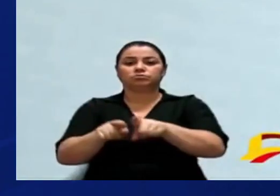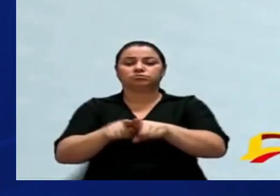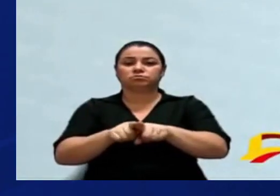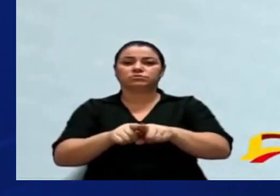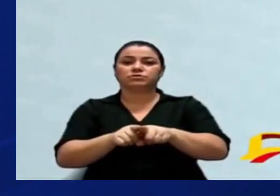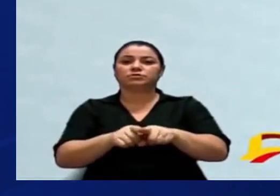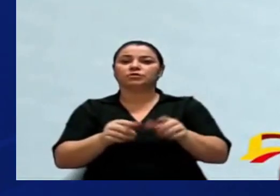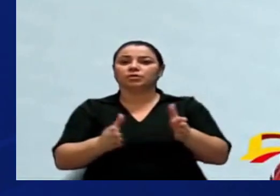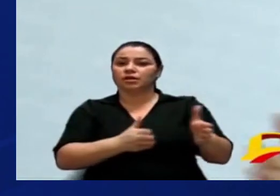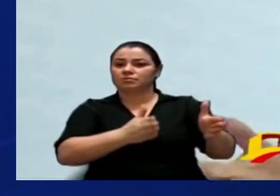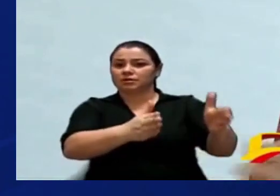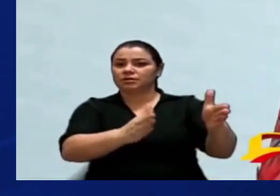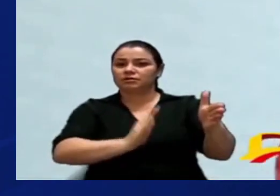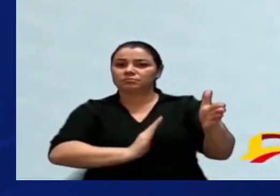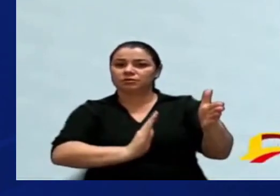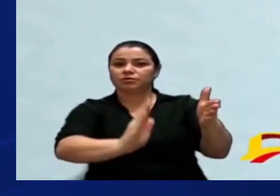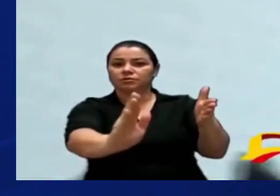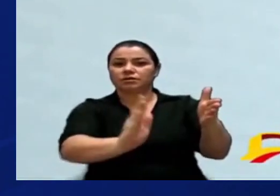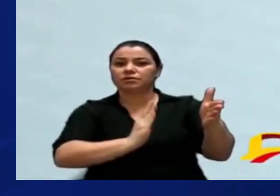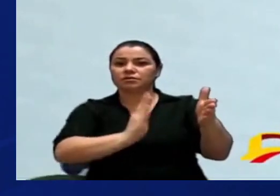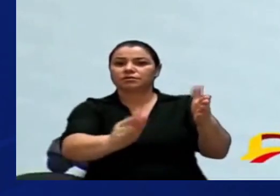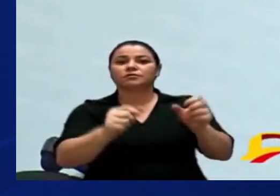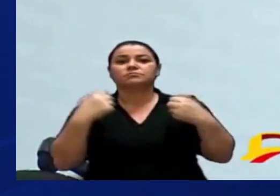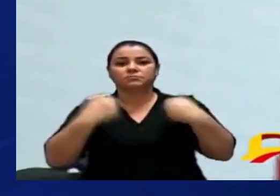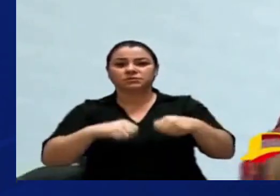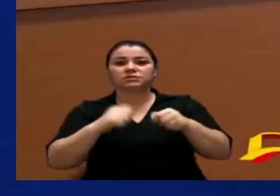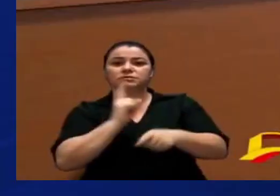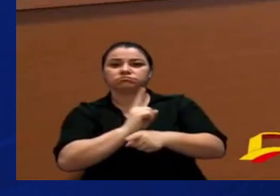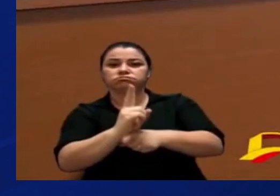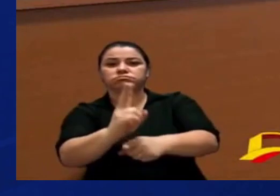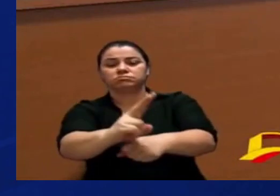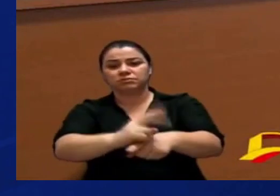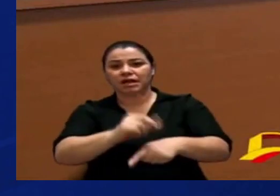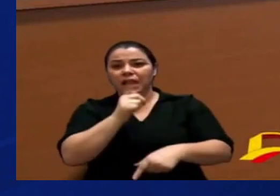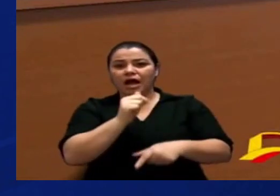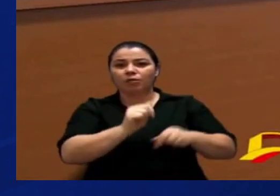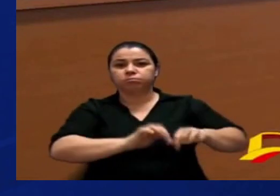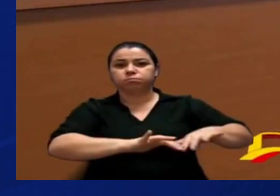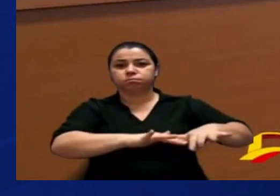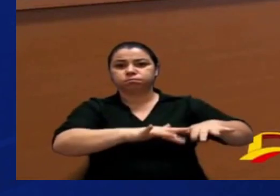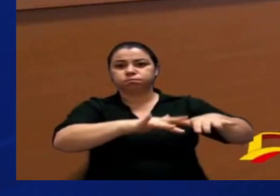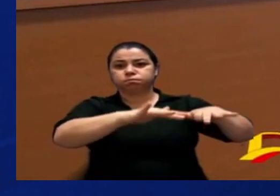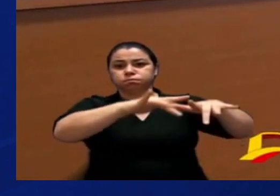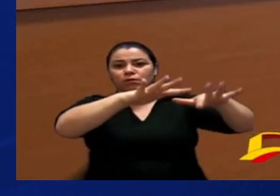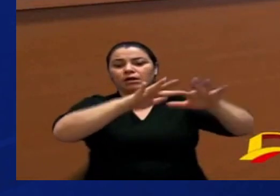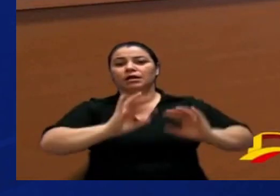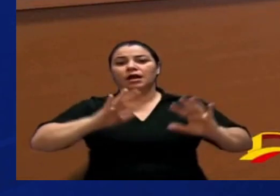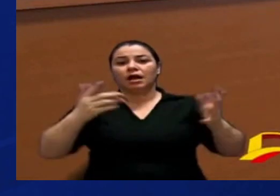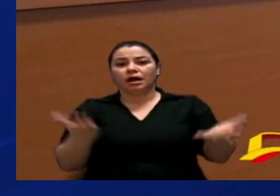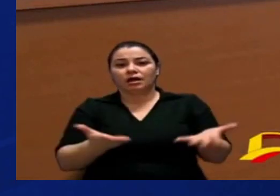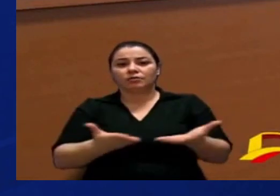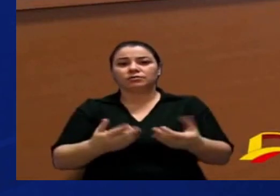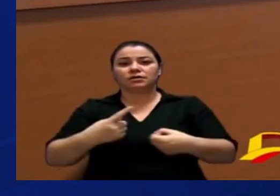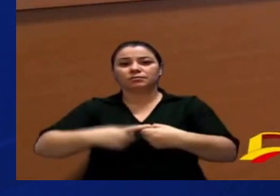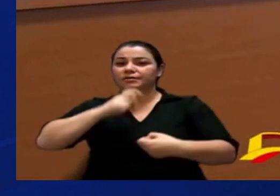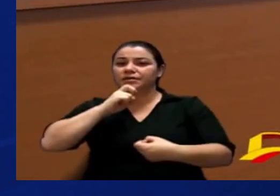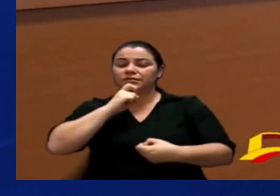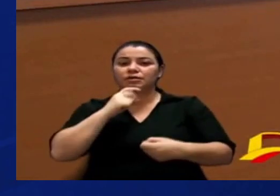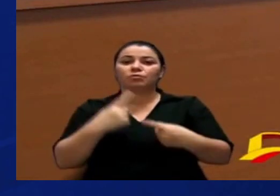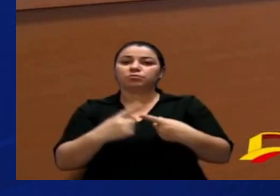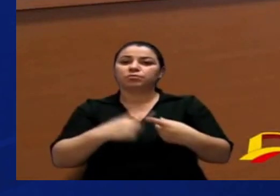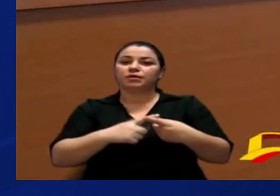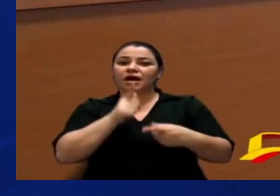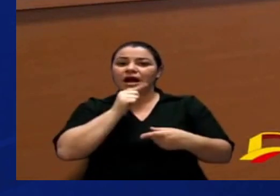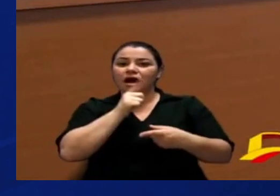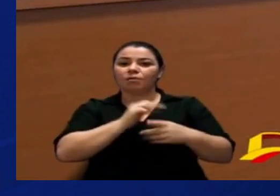do Rio Sorocaba. As marginais nós temos que proteger. As áreas de alagamento acontecem aqui na cidade porque a várzea do